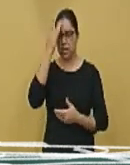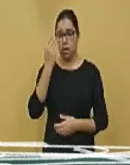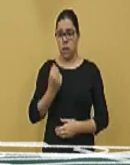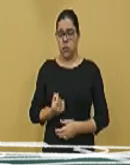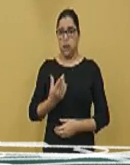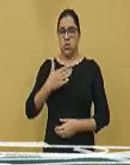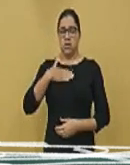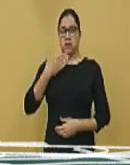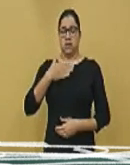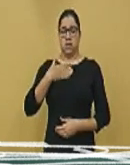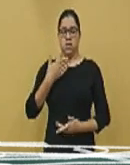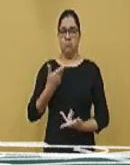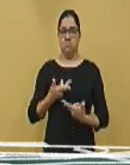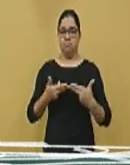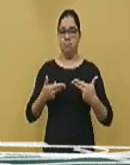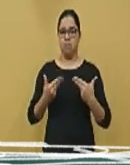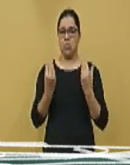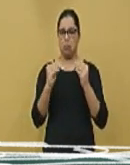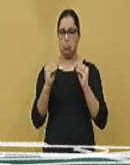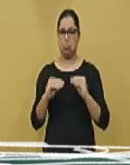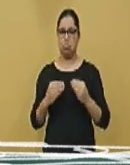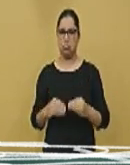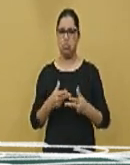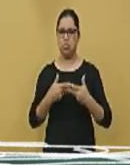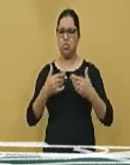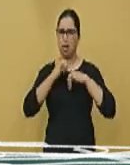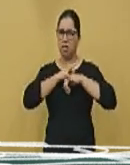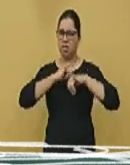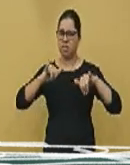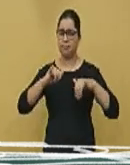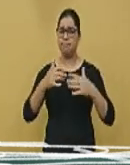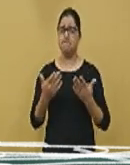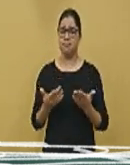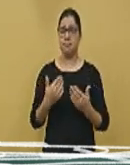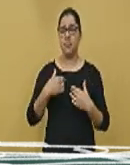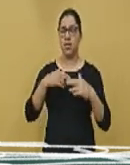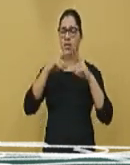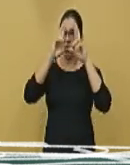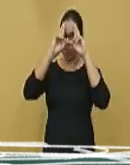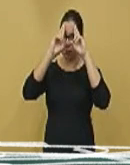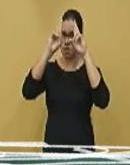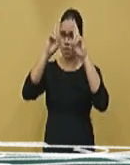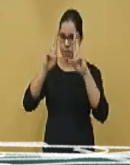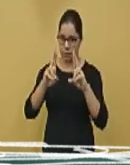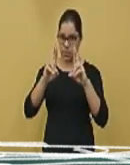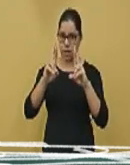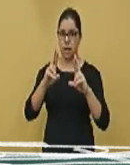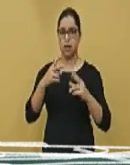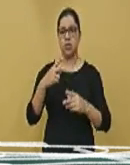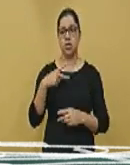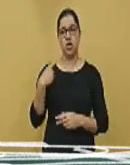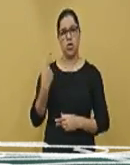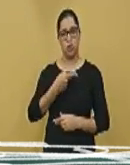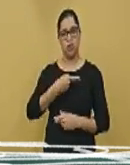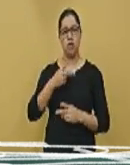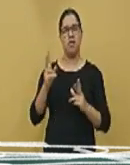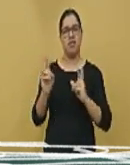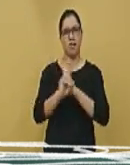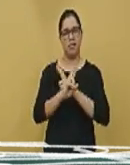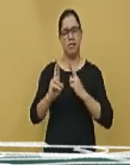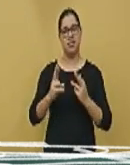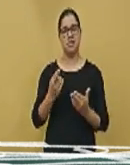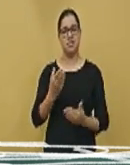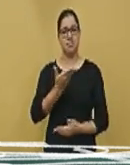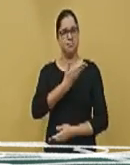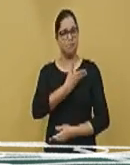me são colocados. Enfim, desconsidero. Até em respeito, né, à nossa relação como colegas de faculdade,